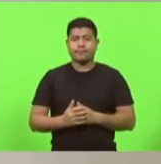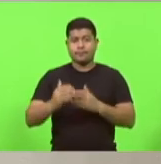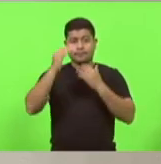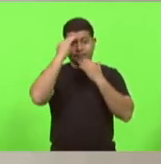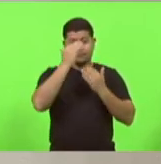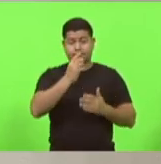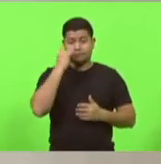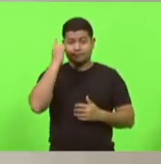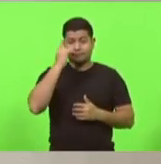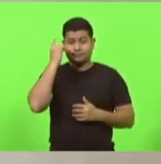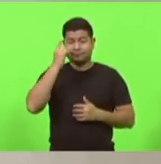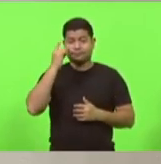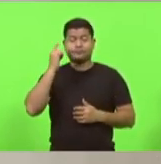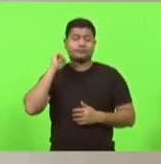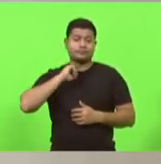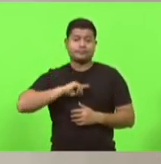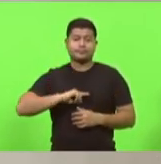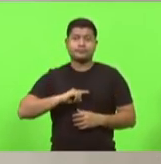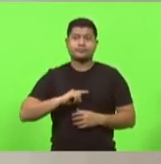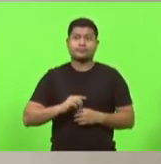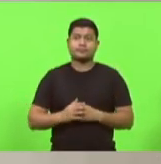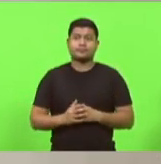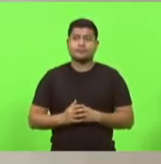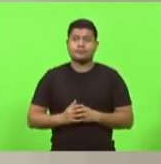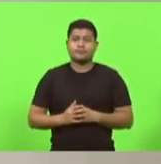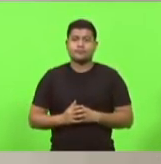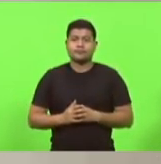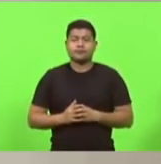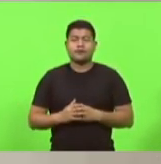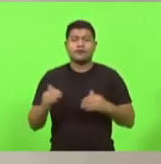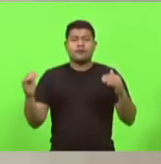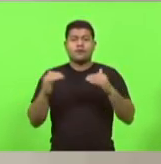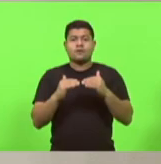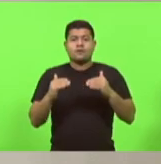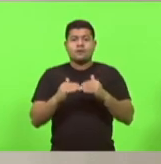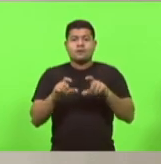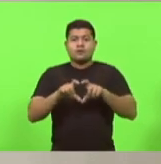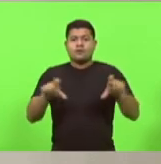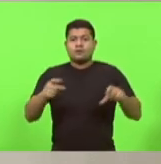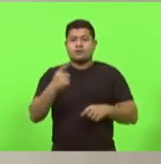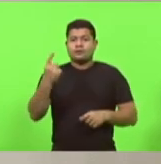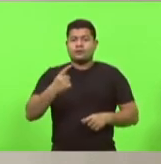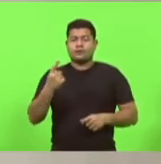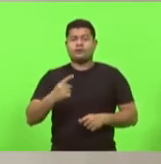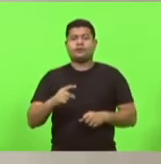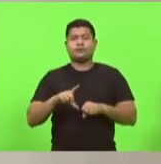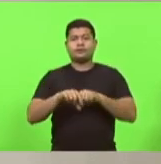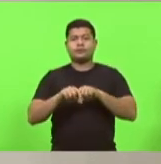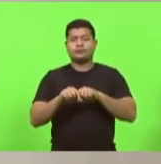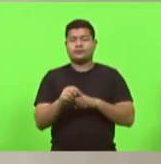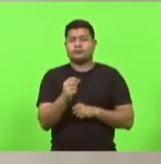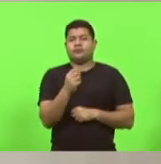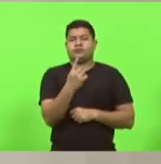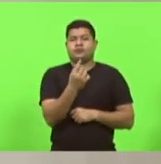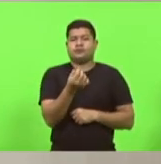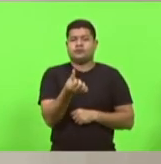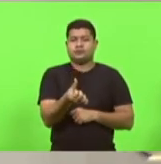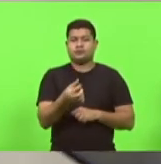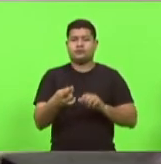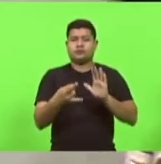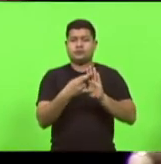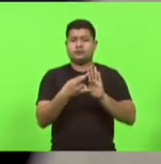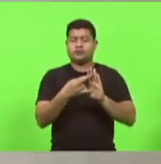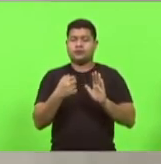deputado Silvio Drevic. Em consonância com o parágrafo 1º do artigo número 106 do Regimento Interno, dou a ata